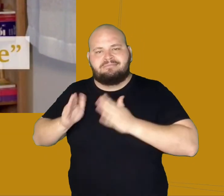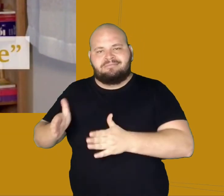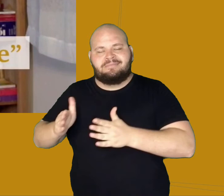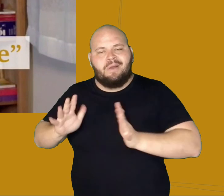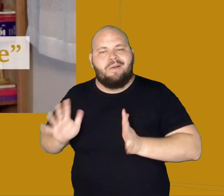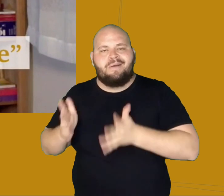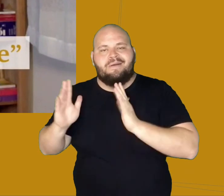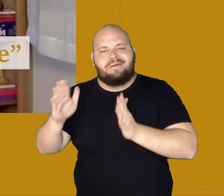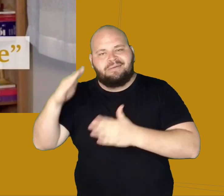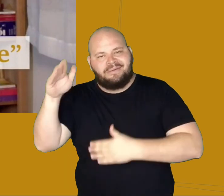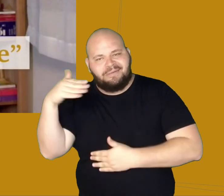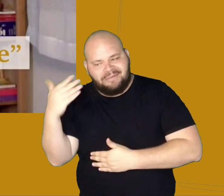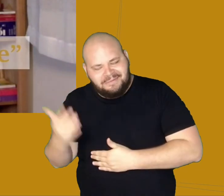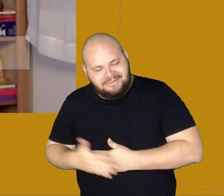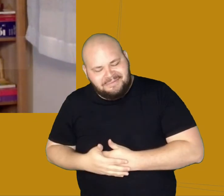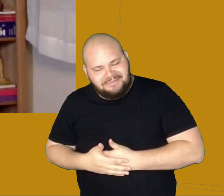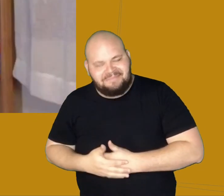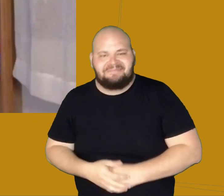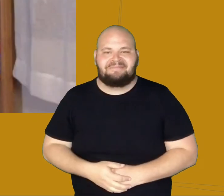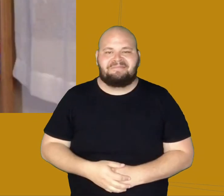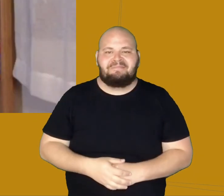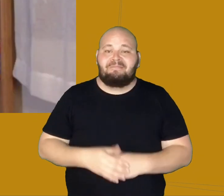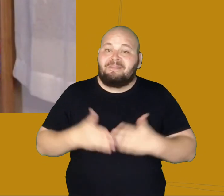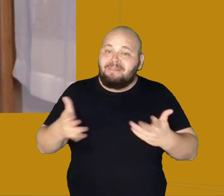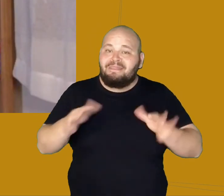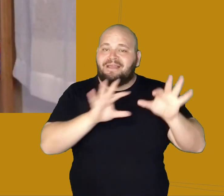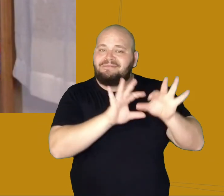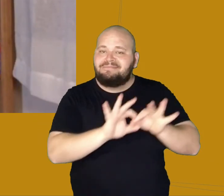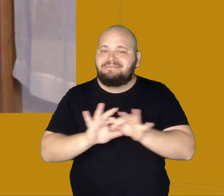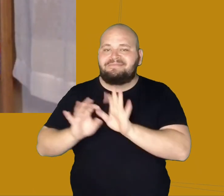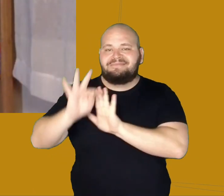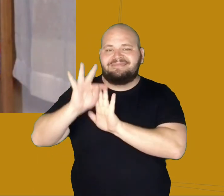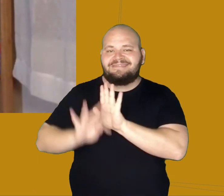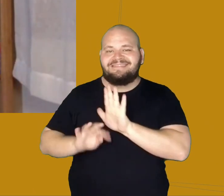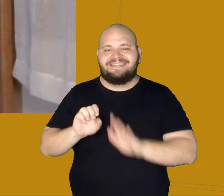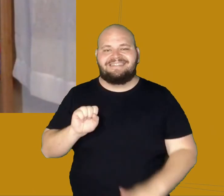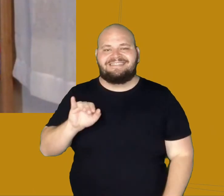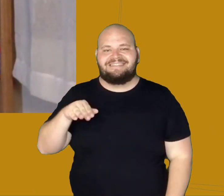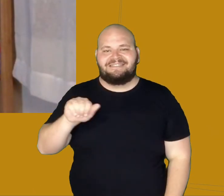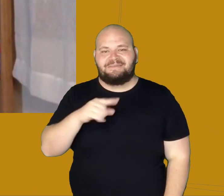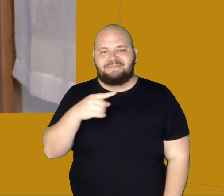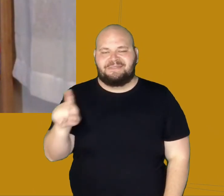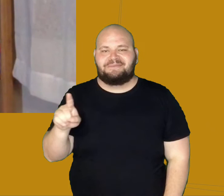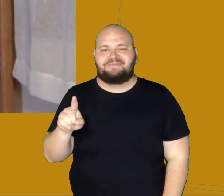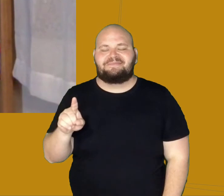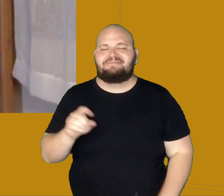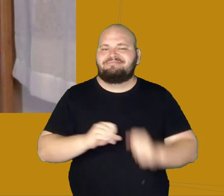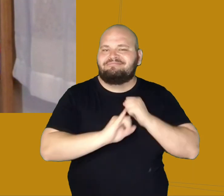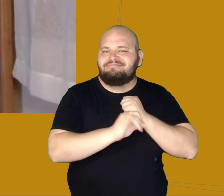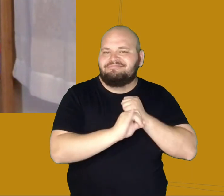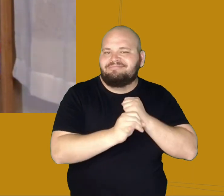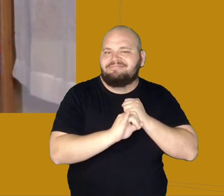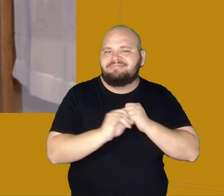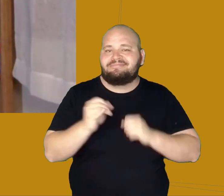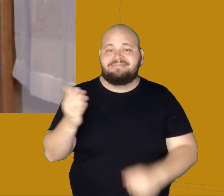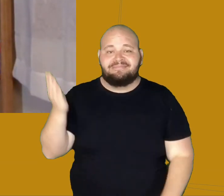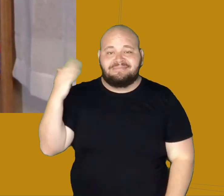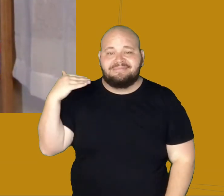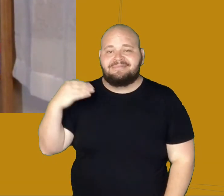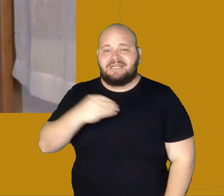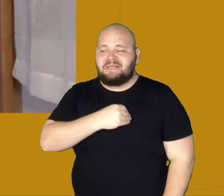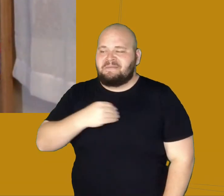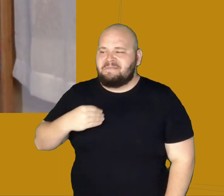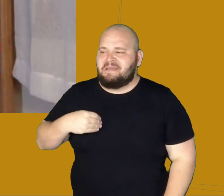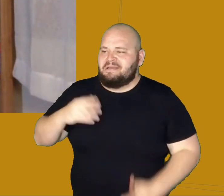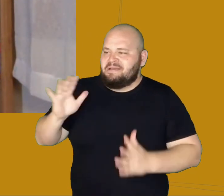com muita pompa e solenidade. Essa, então, é a trajetória de Simão Bacamarte ao longo da obra. De médico bem